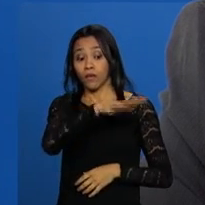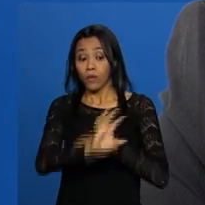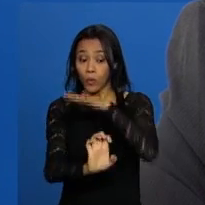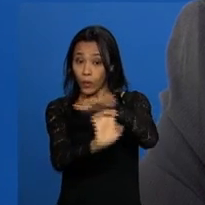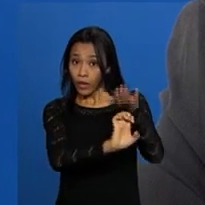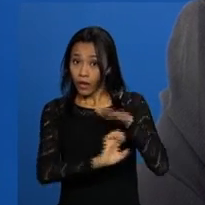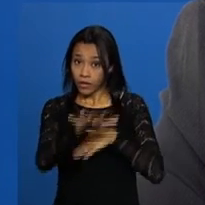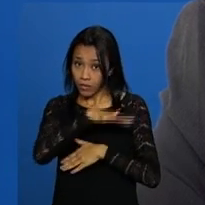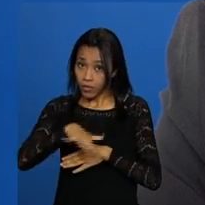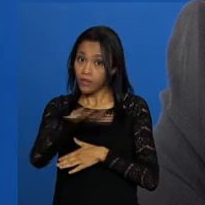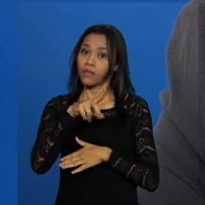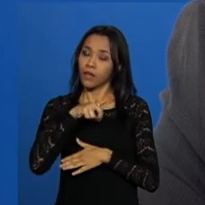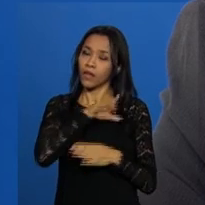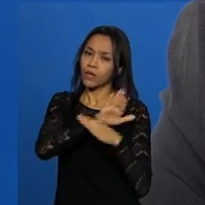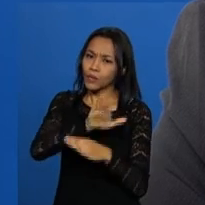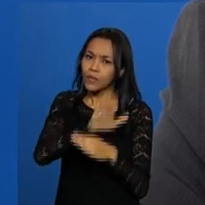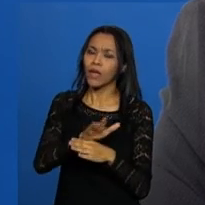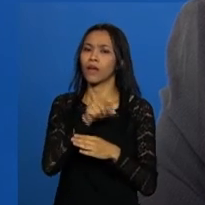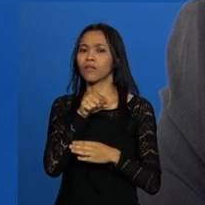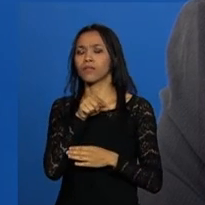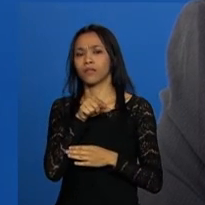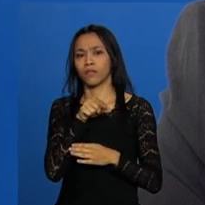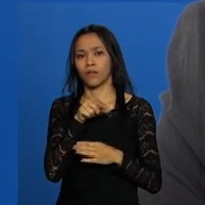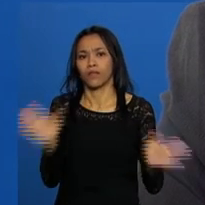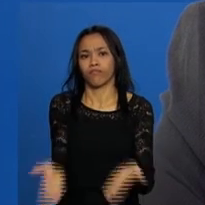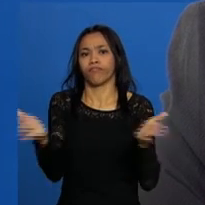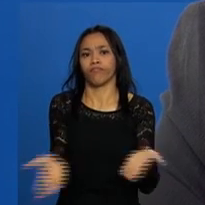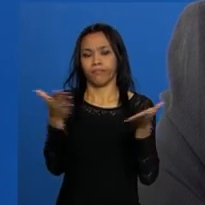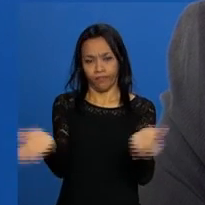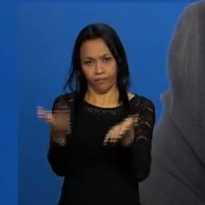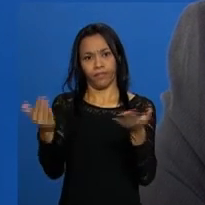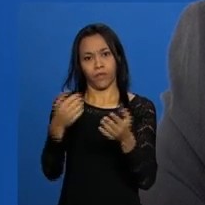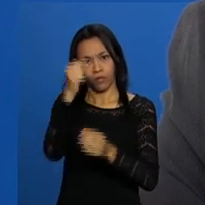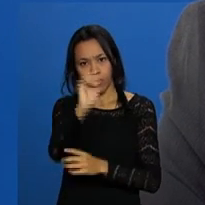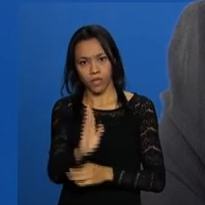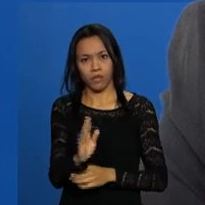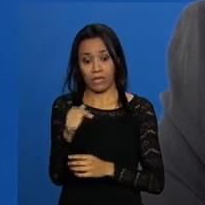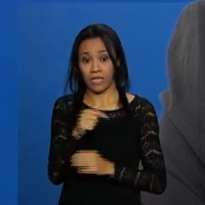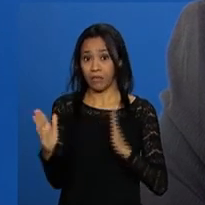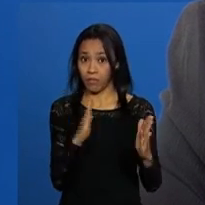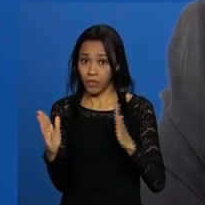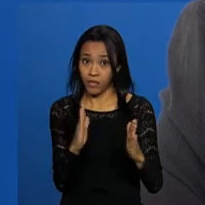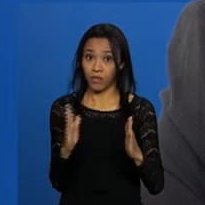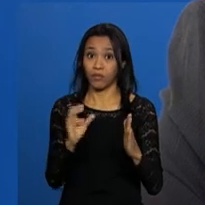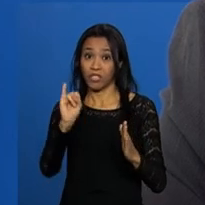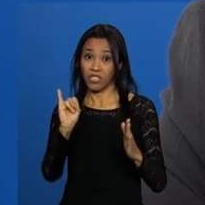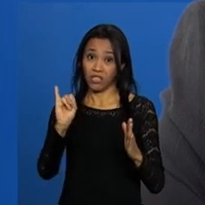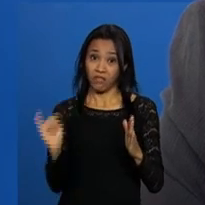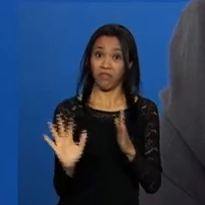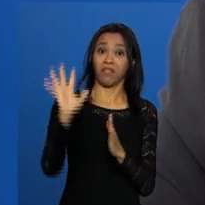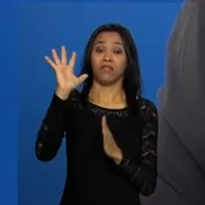inflação nesse período, apesar da redução de atividade que nós estamos